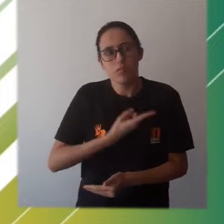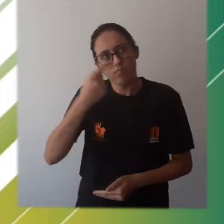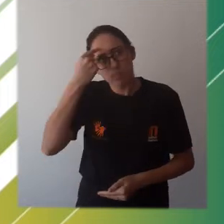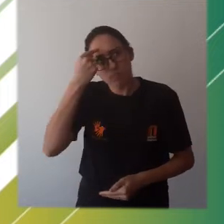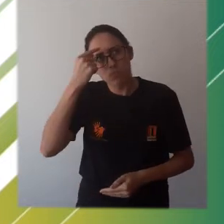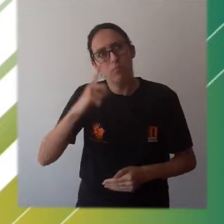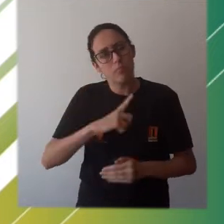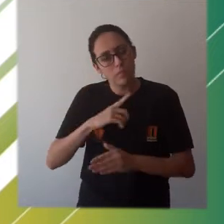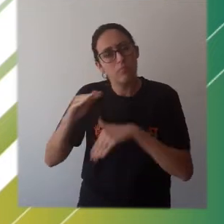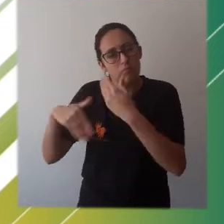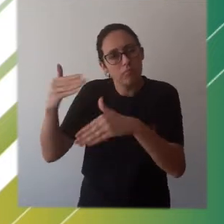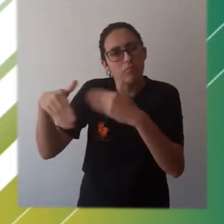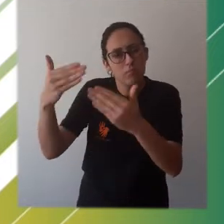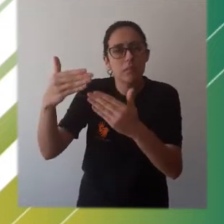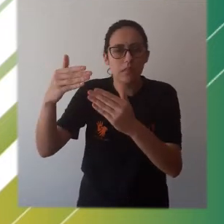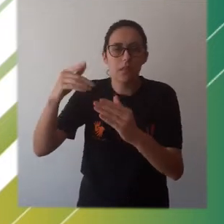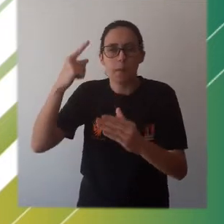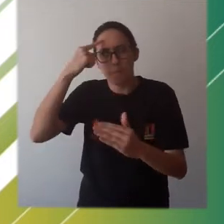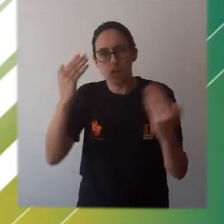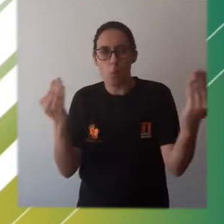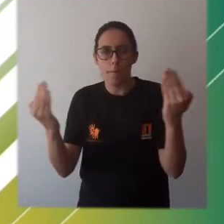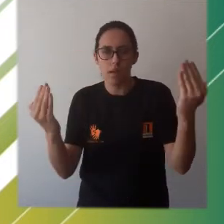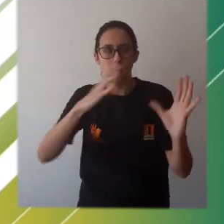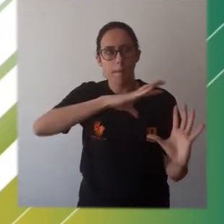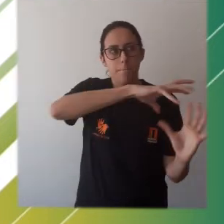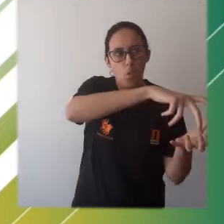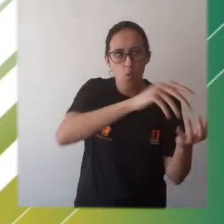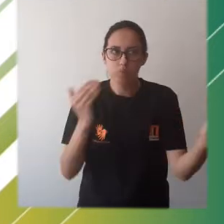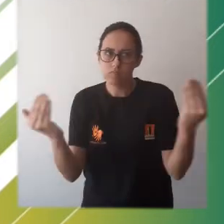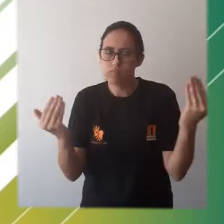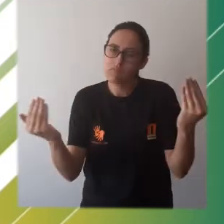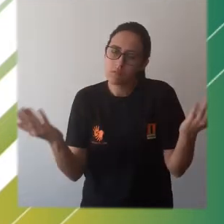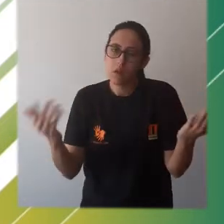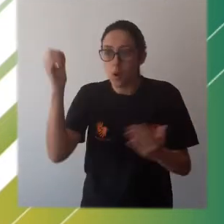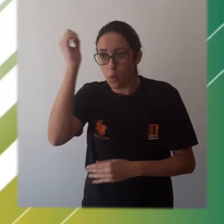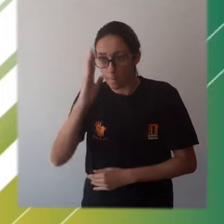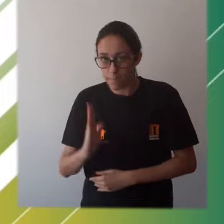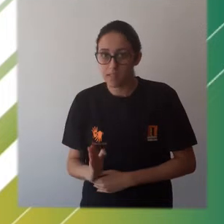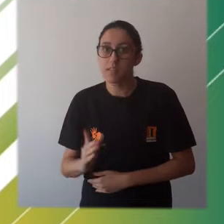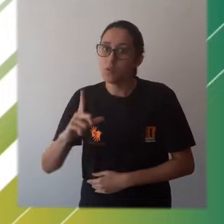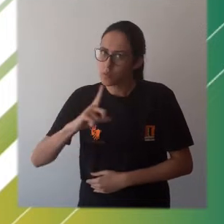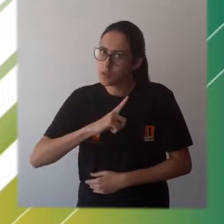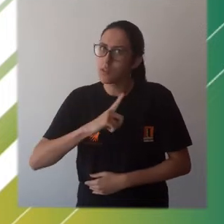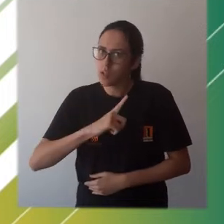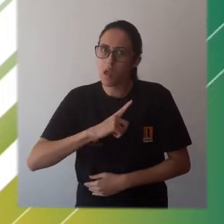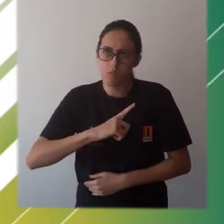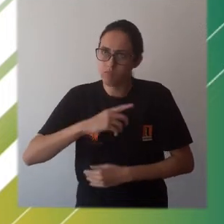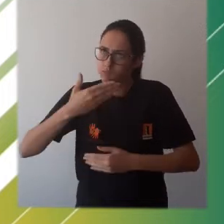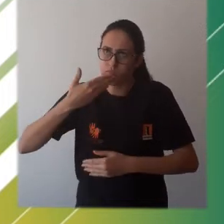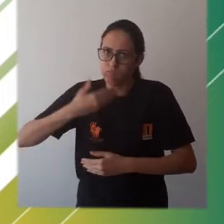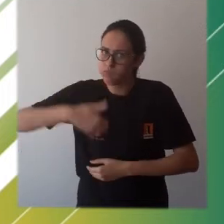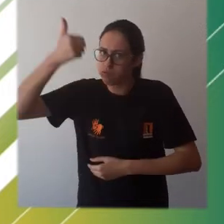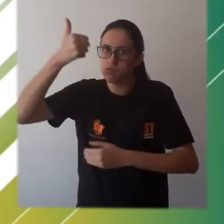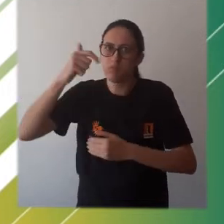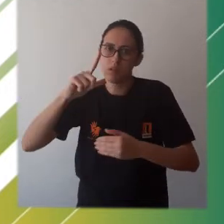conseguir acompanhar o desenvolvimento do movimento paralímpico no mundo. Hoje o Brasil é uma das 5 potências do mundo, né? Junto